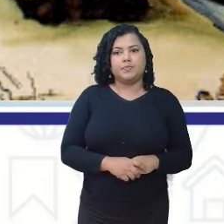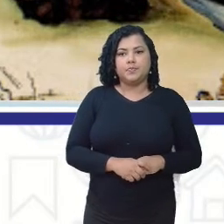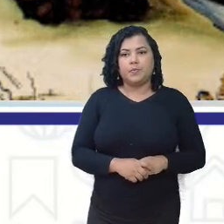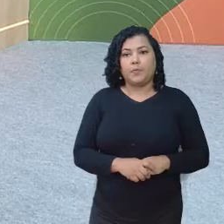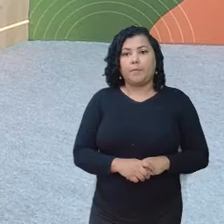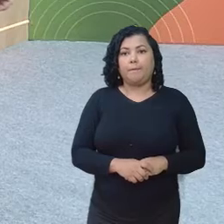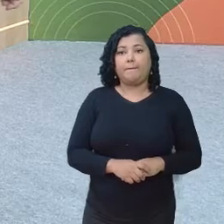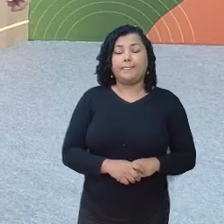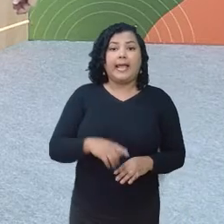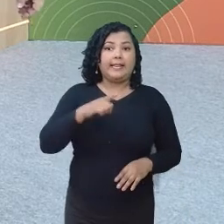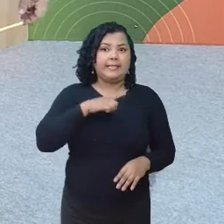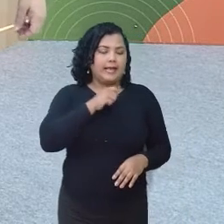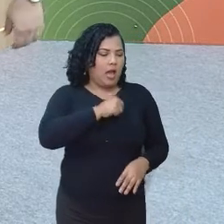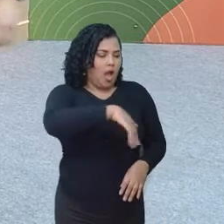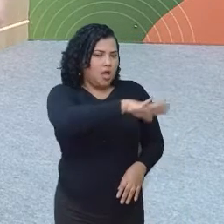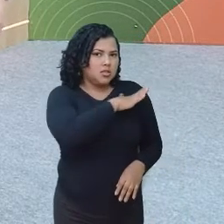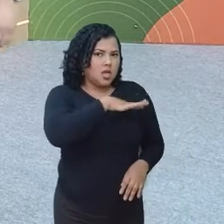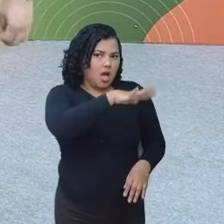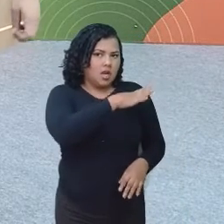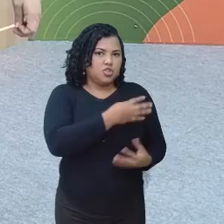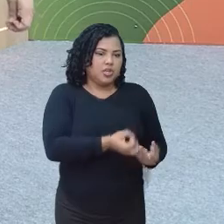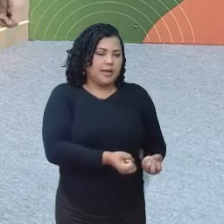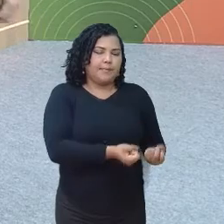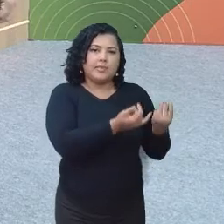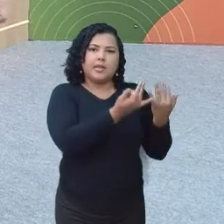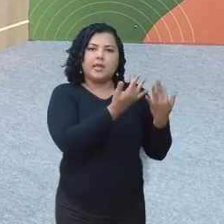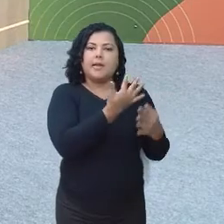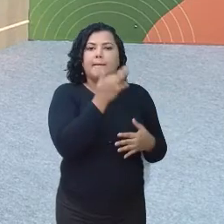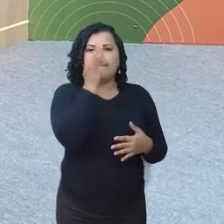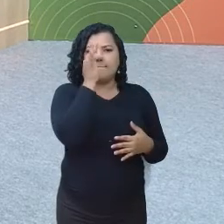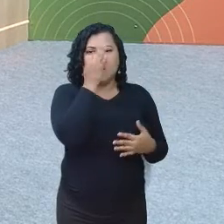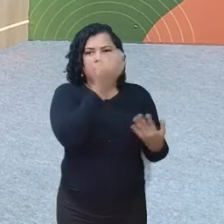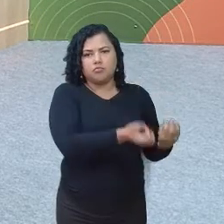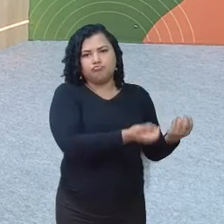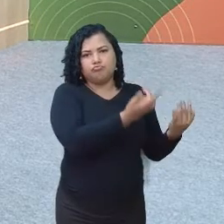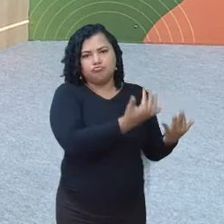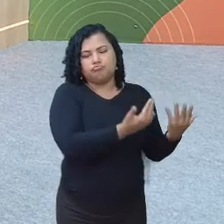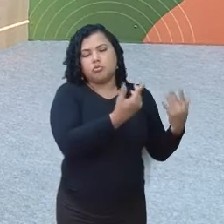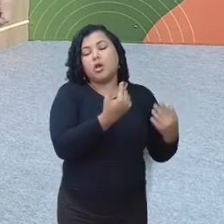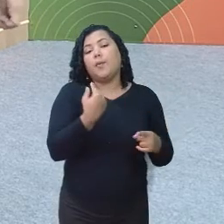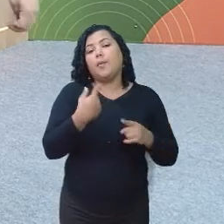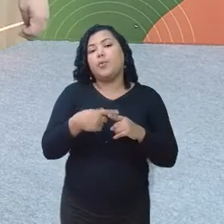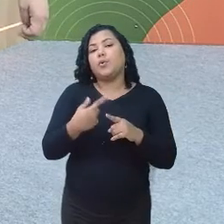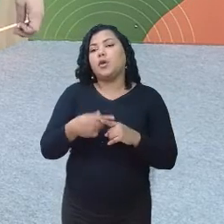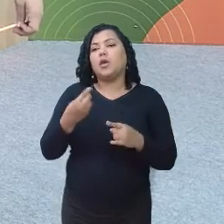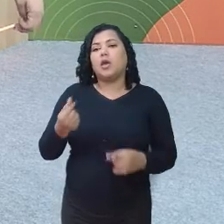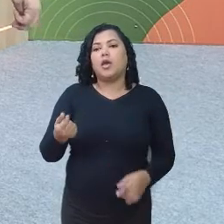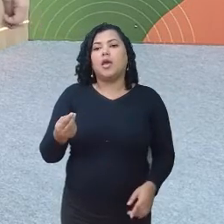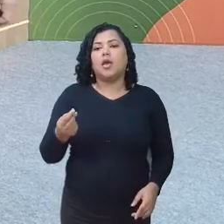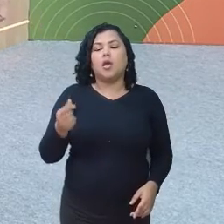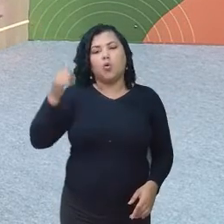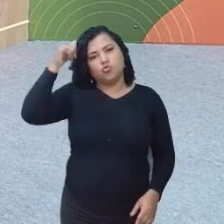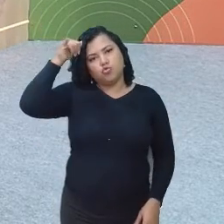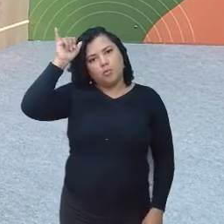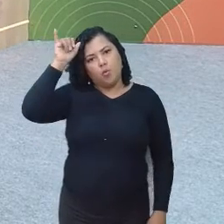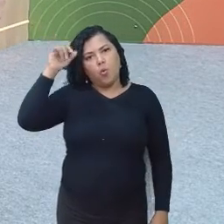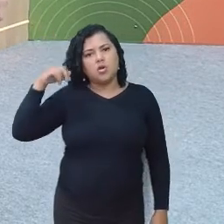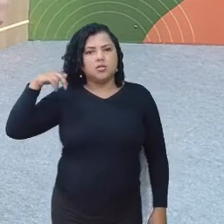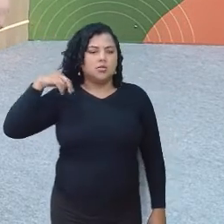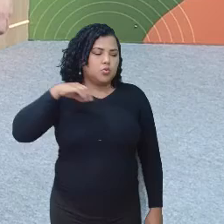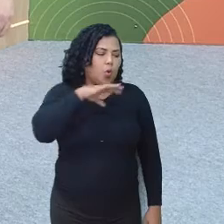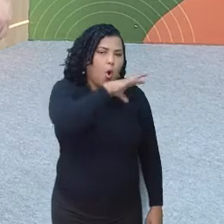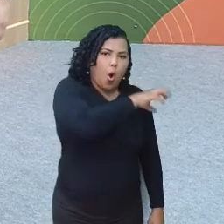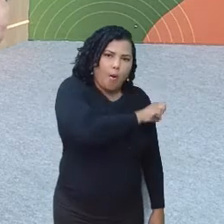os locais de pasto, onde eles colocavam, né, os bois, né, para pastar, porque às vezes, né, nesses